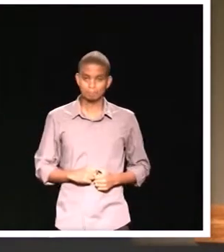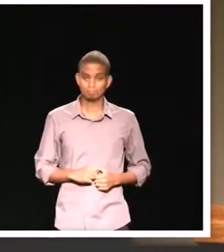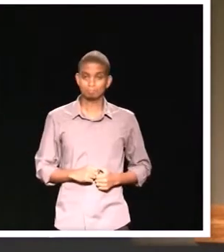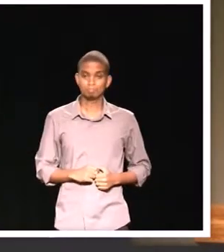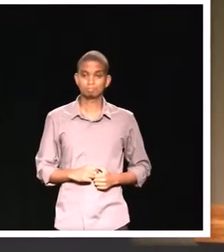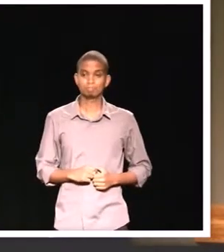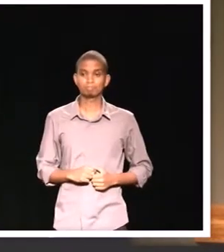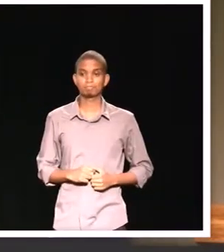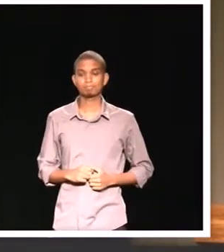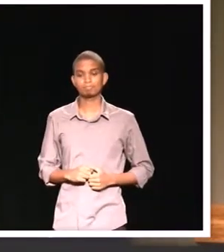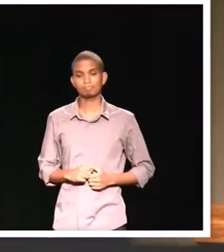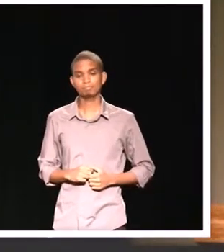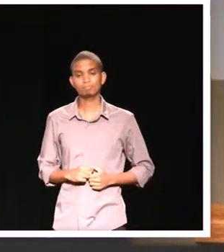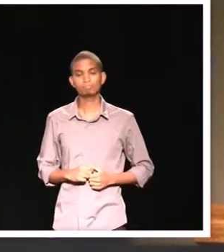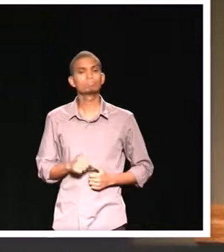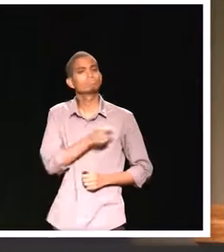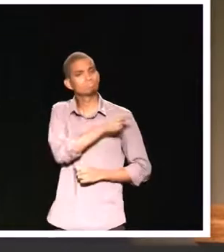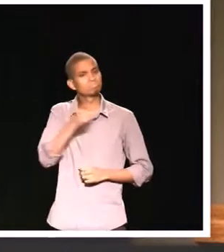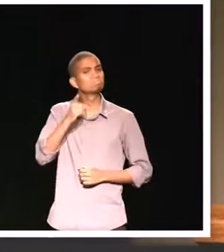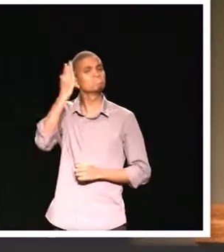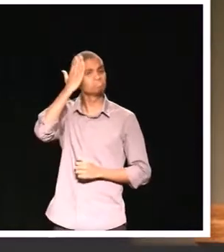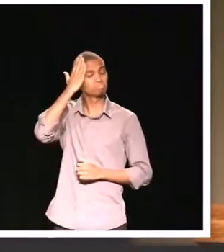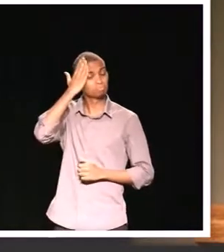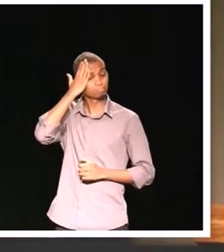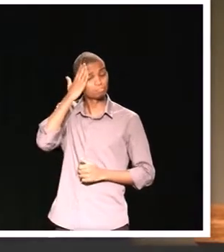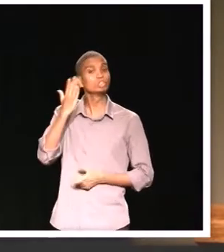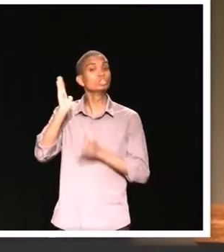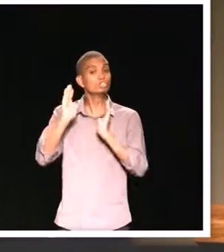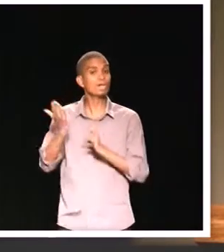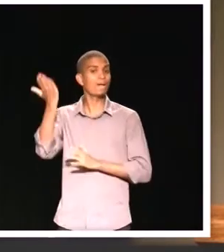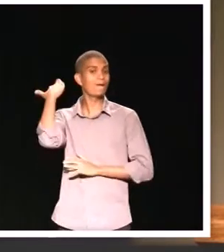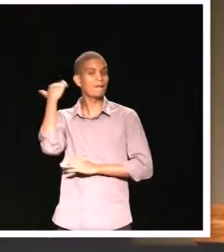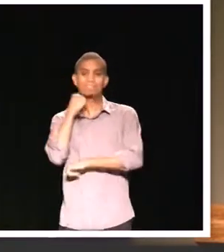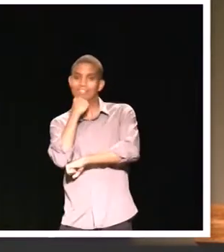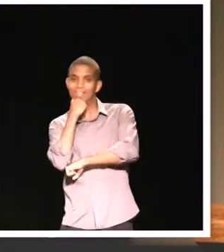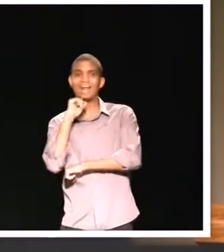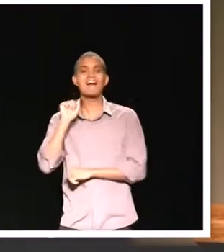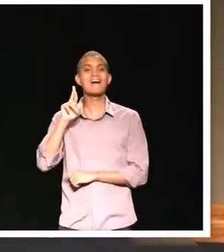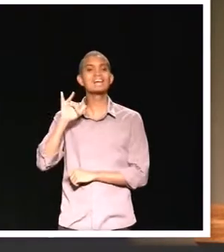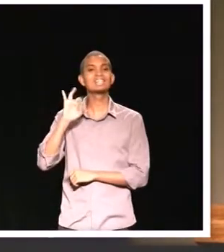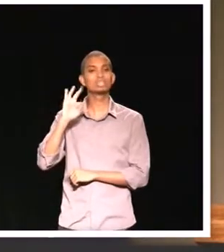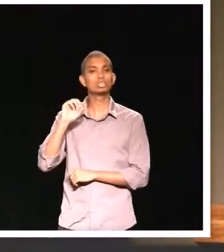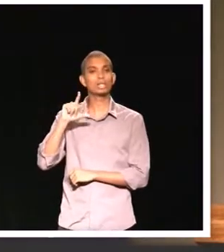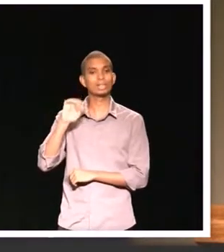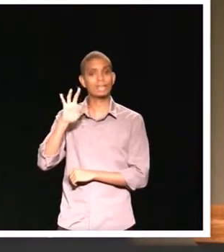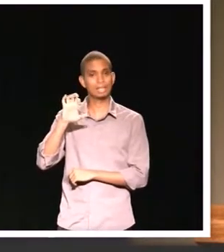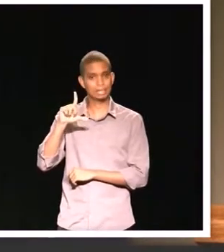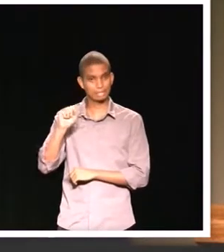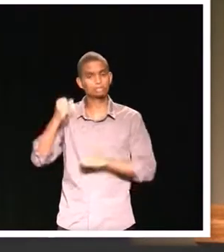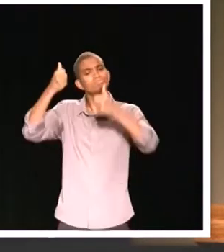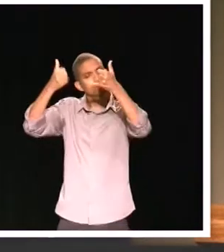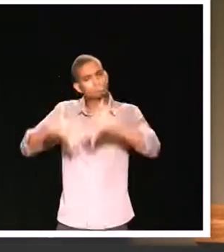que é, como vocês sabem, Aristóteles chamava o zoion politikon,